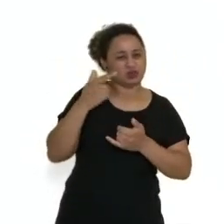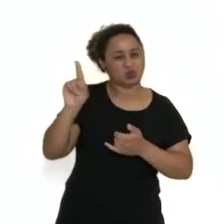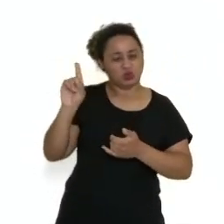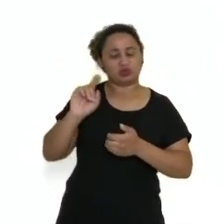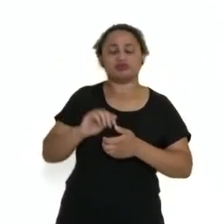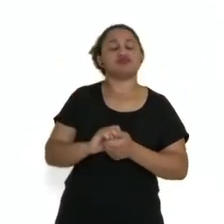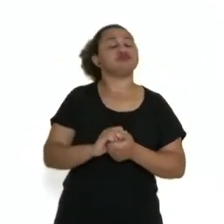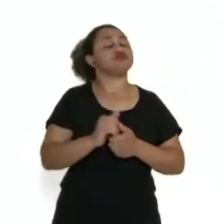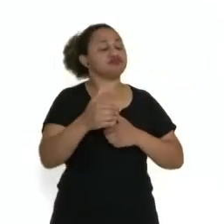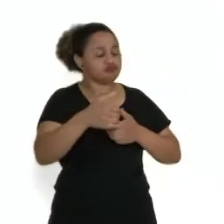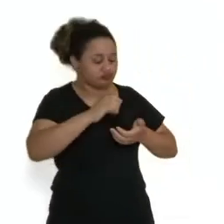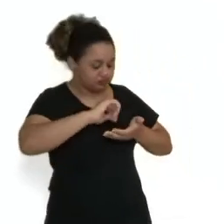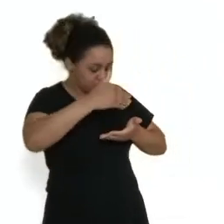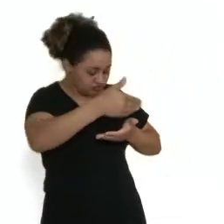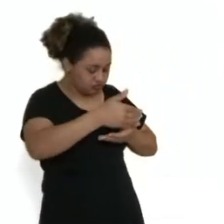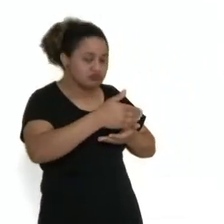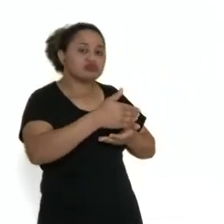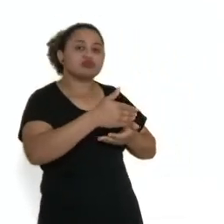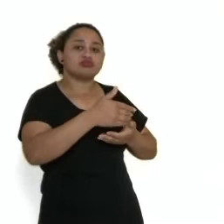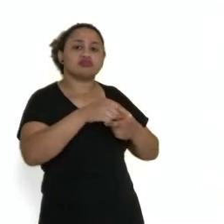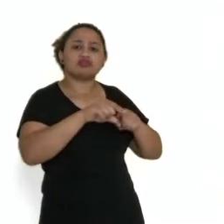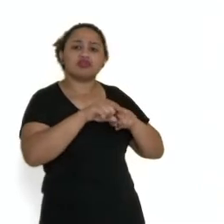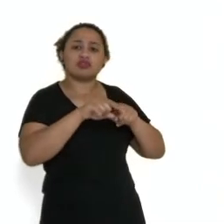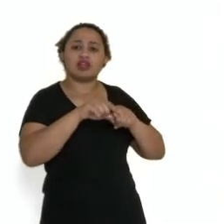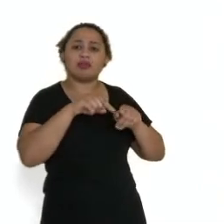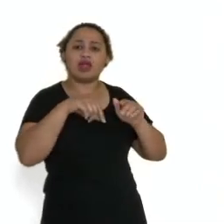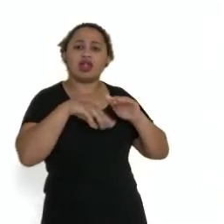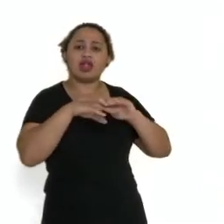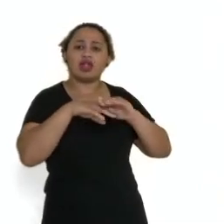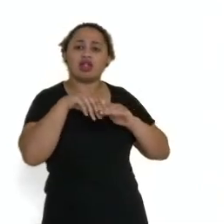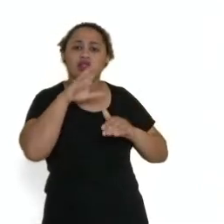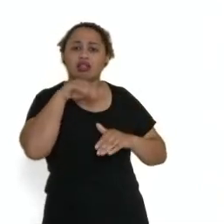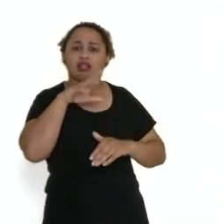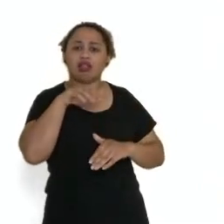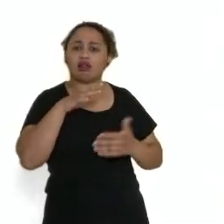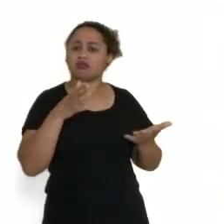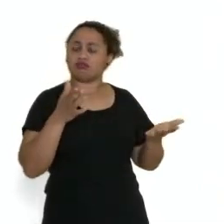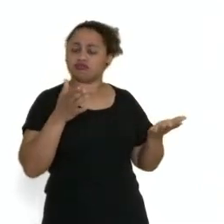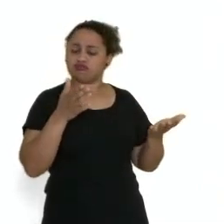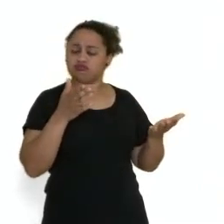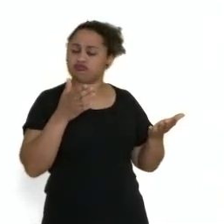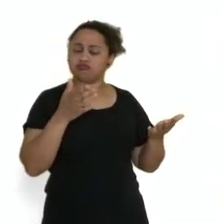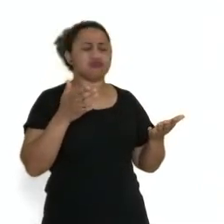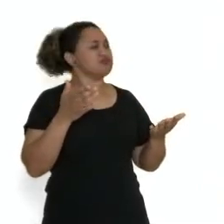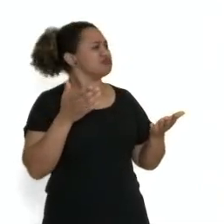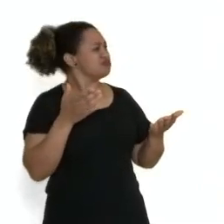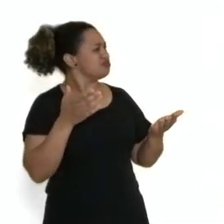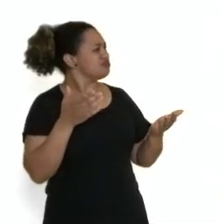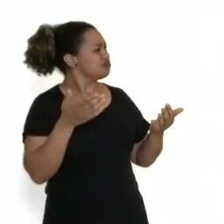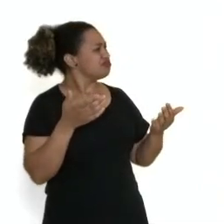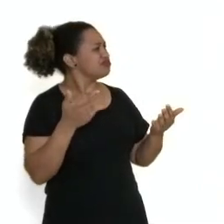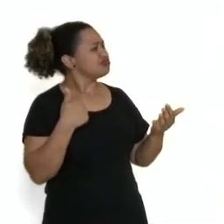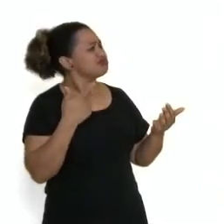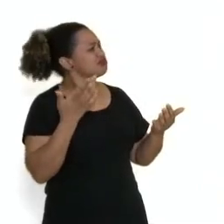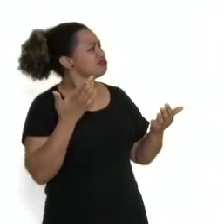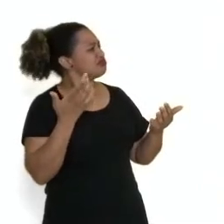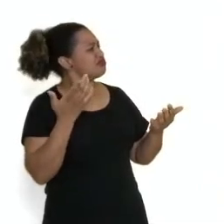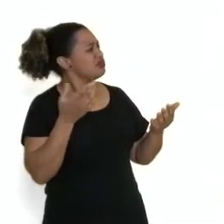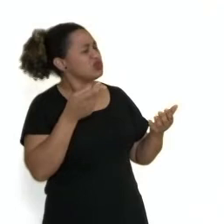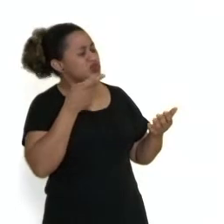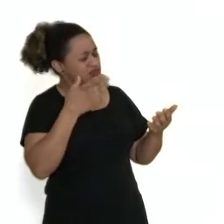abri-lo, o amo encontrou novamente pedaços de língua. Desapontado, interrogou o escravo e obteve